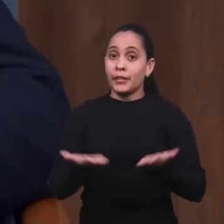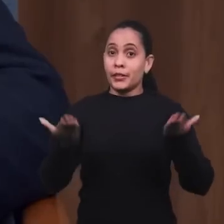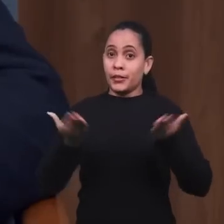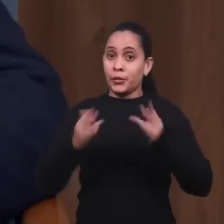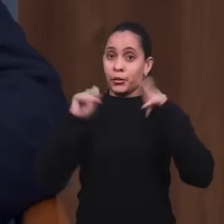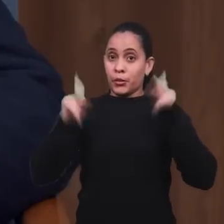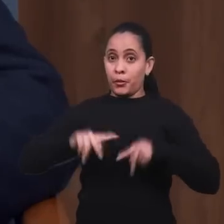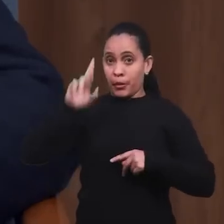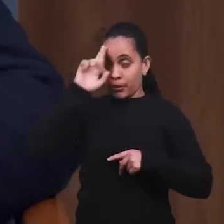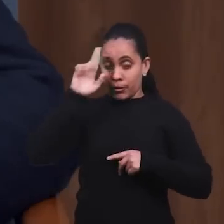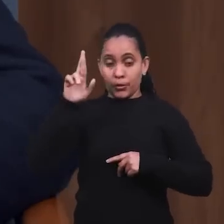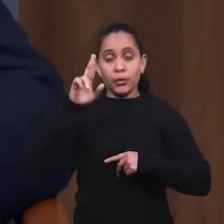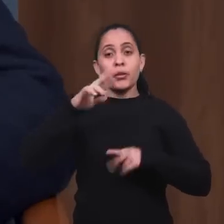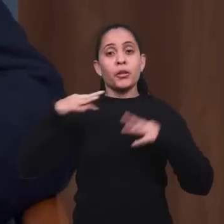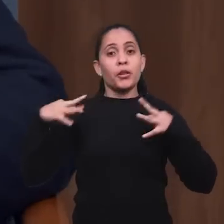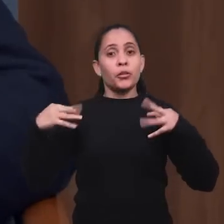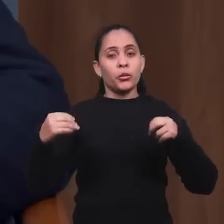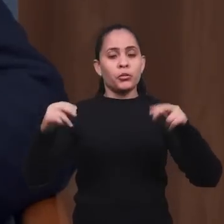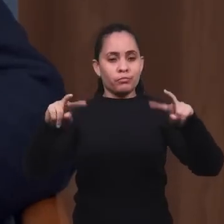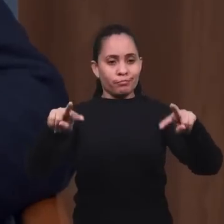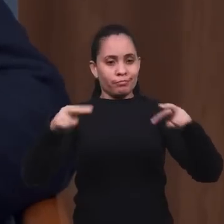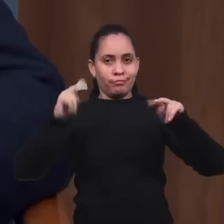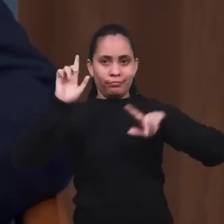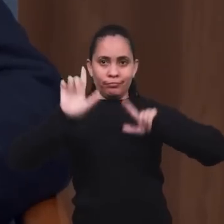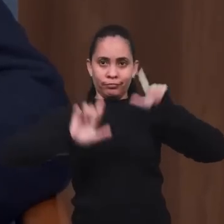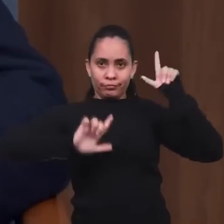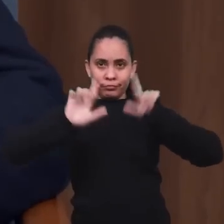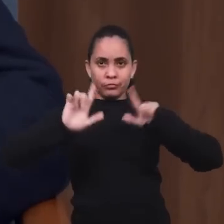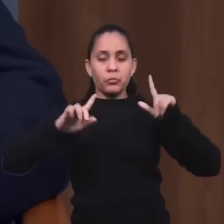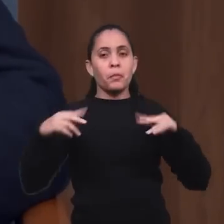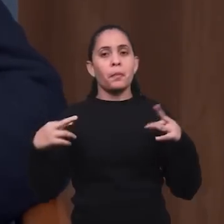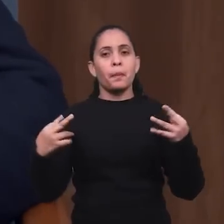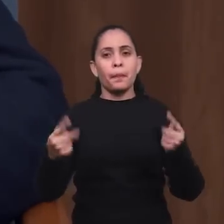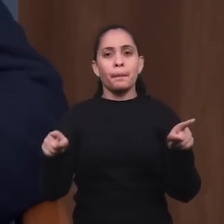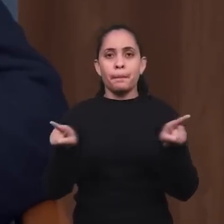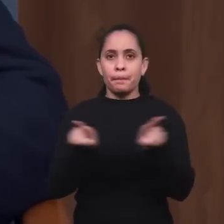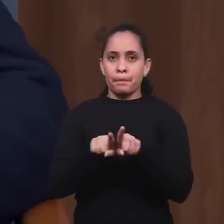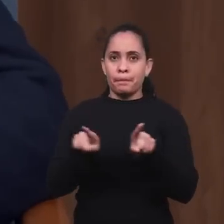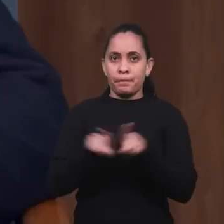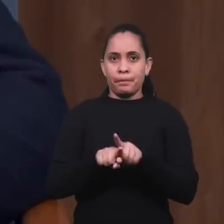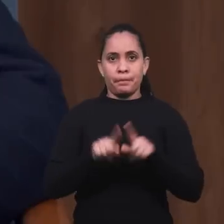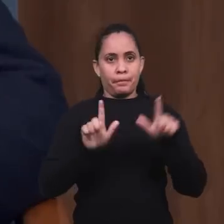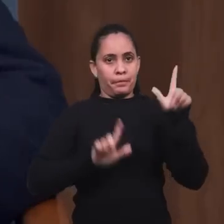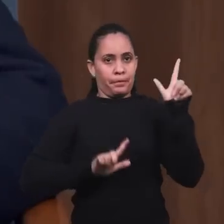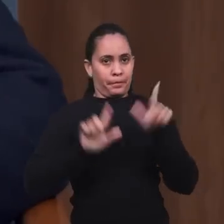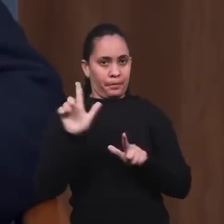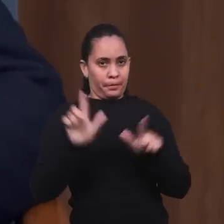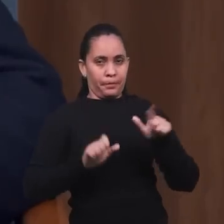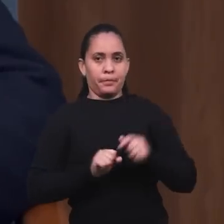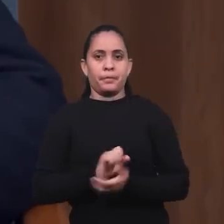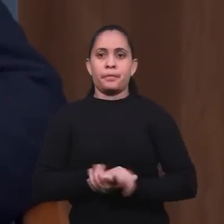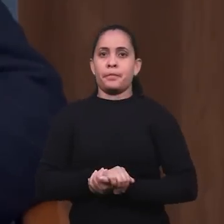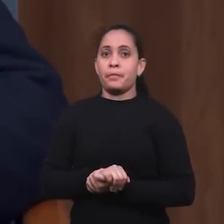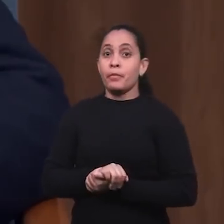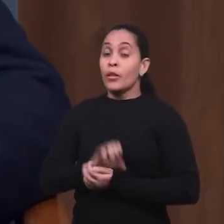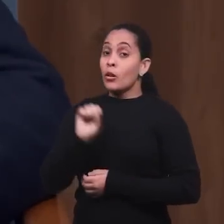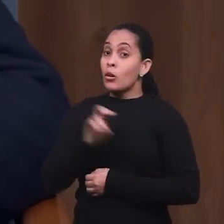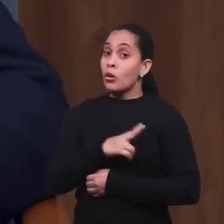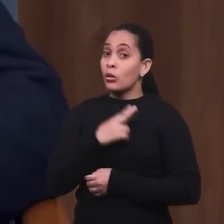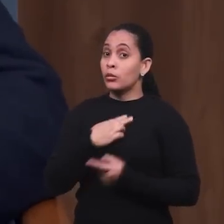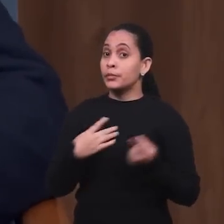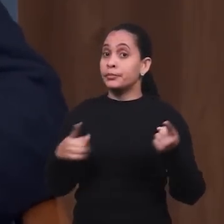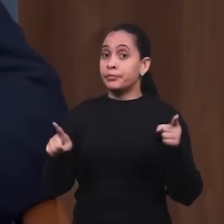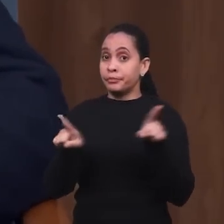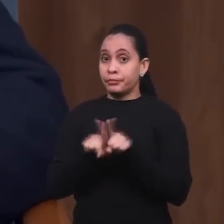Eu quero saudar a todos os nossos irmãos, aqueles que nos veem pelos canais de TV aberta, ou também pelo canal